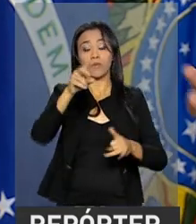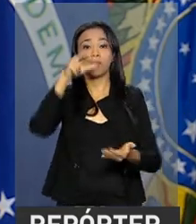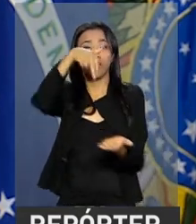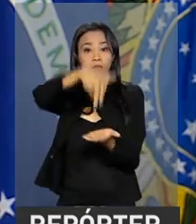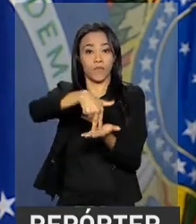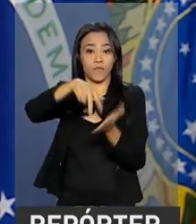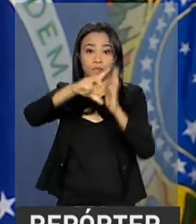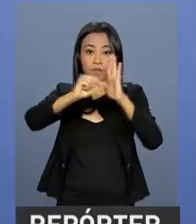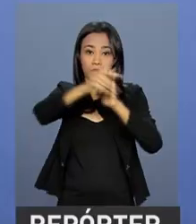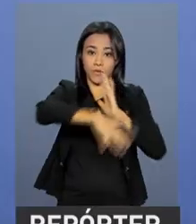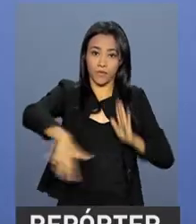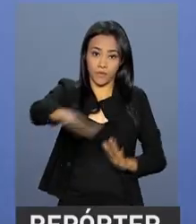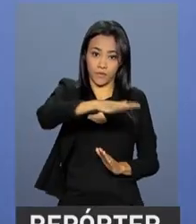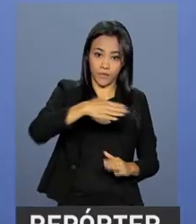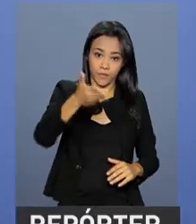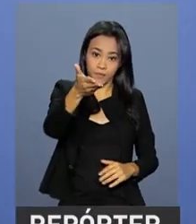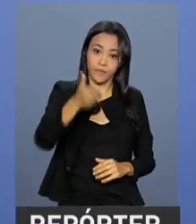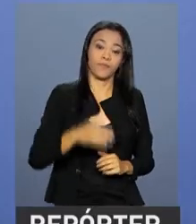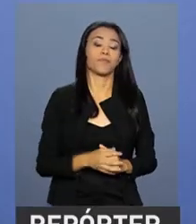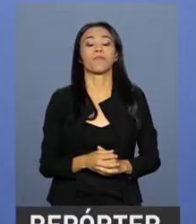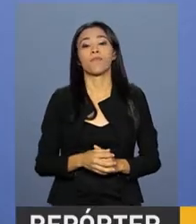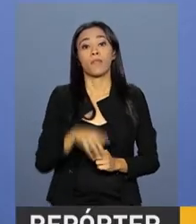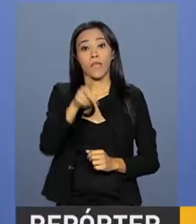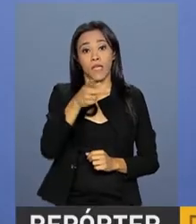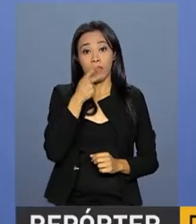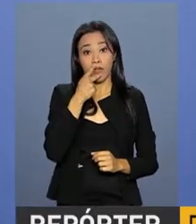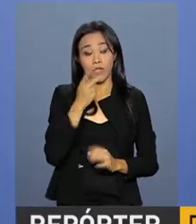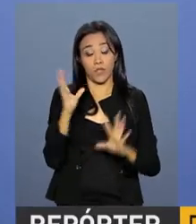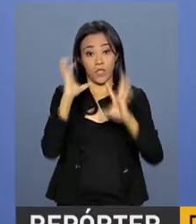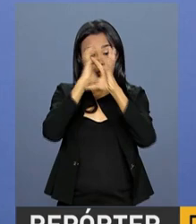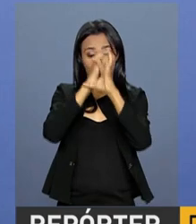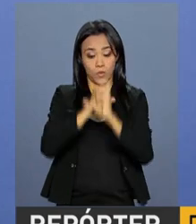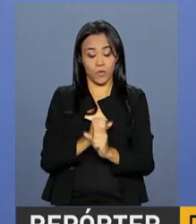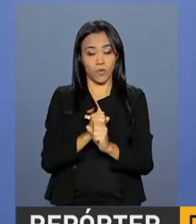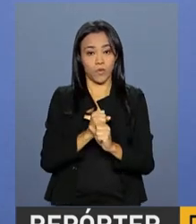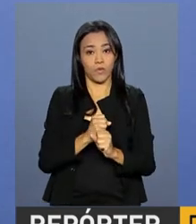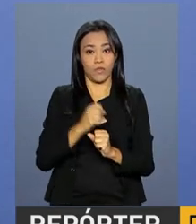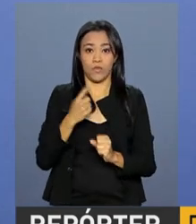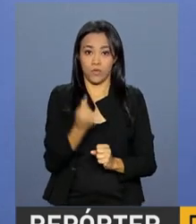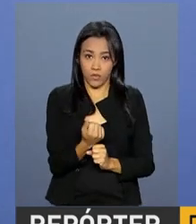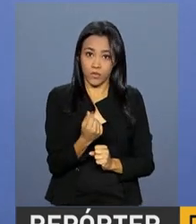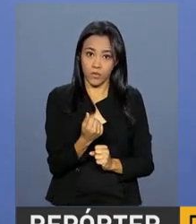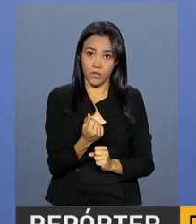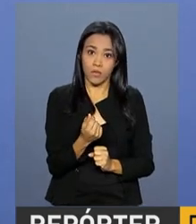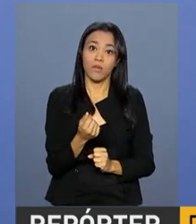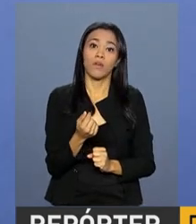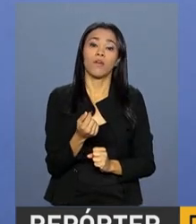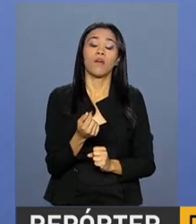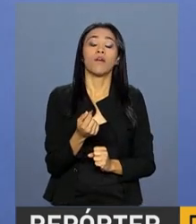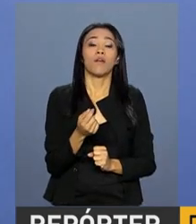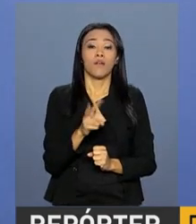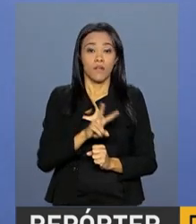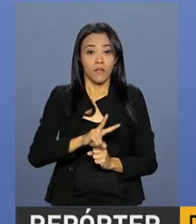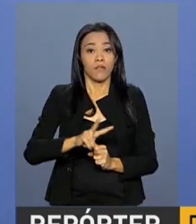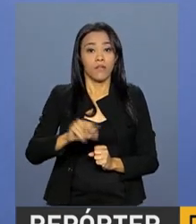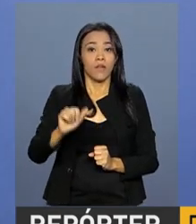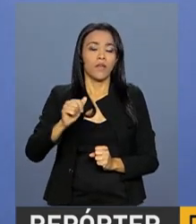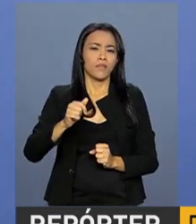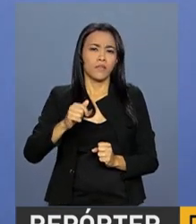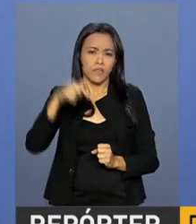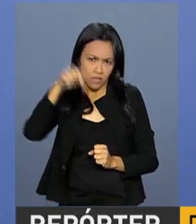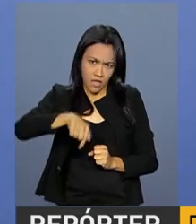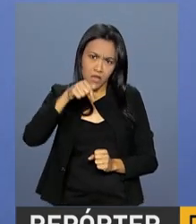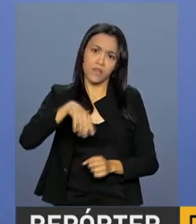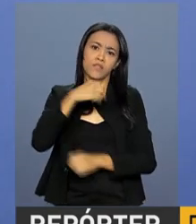michel temer com a totalidade desses recursos será disponibilizada ainda há a ao longo